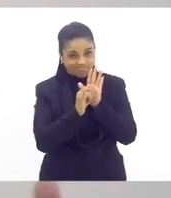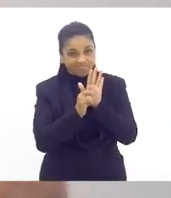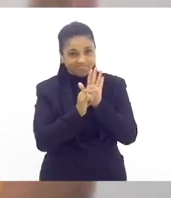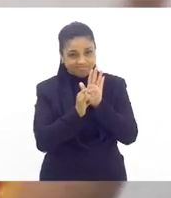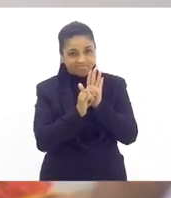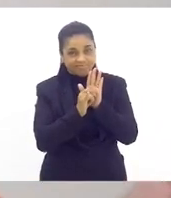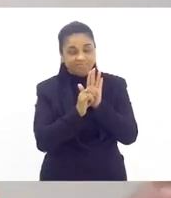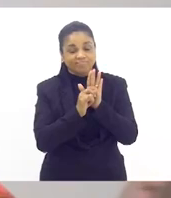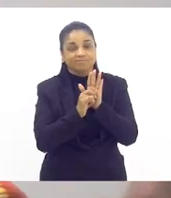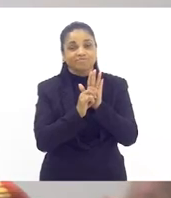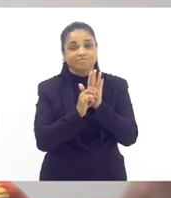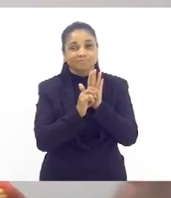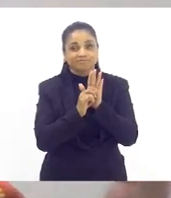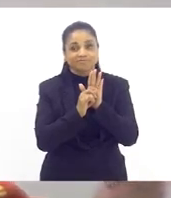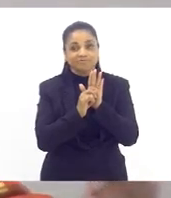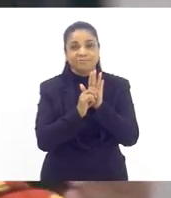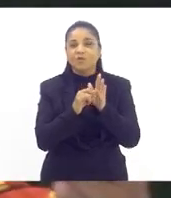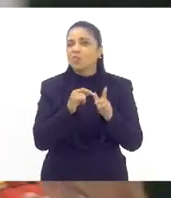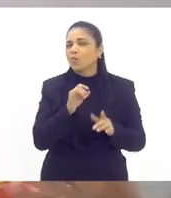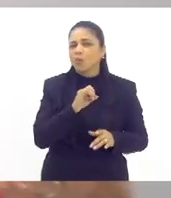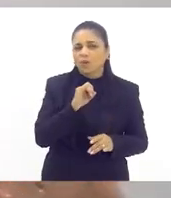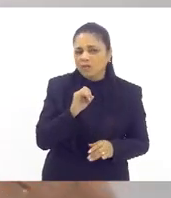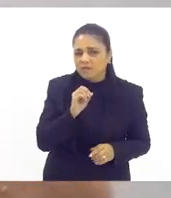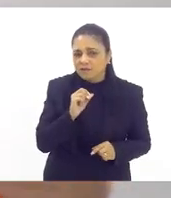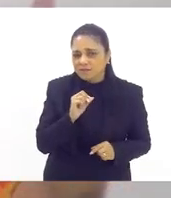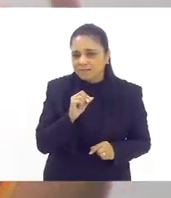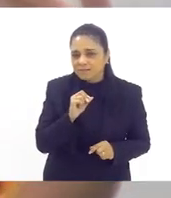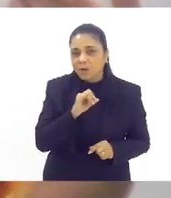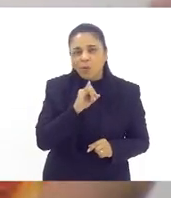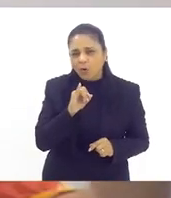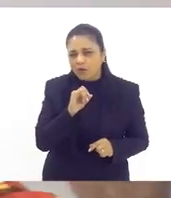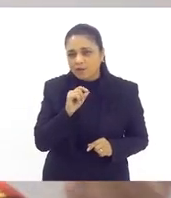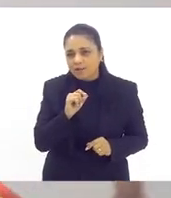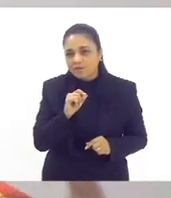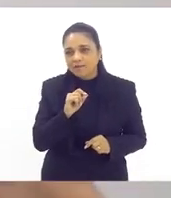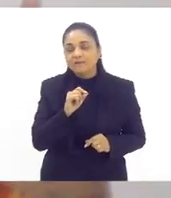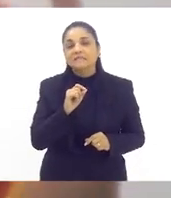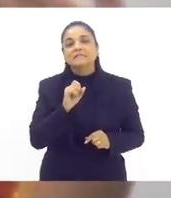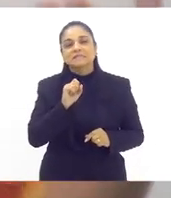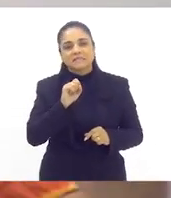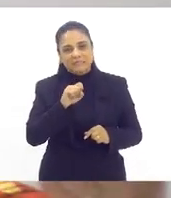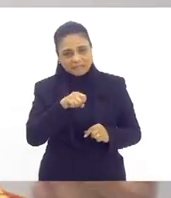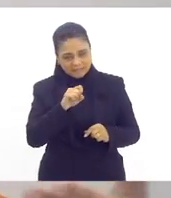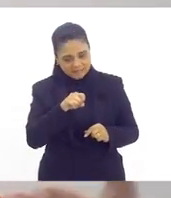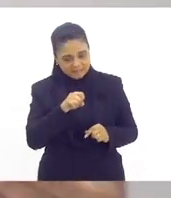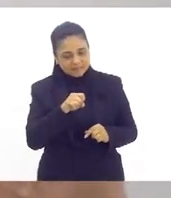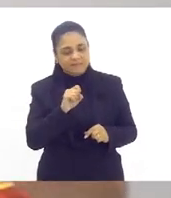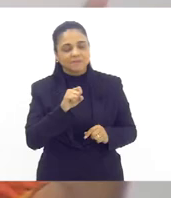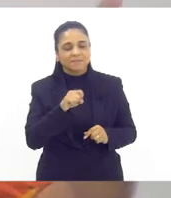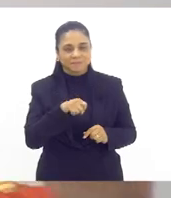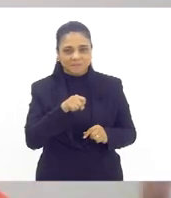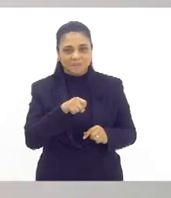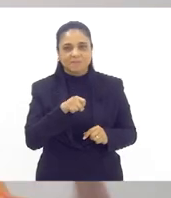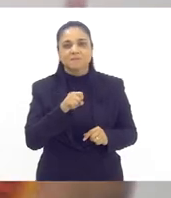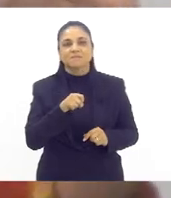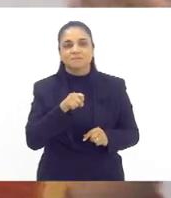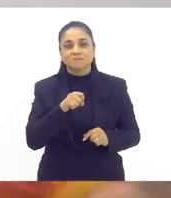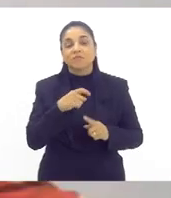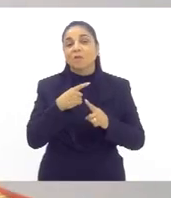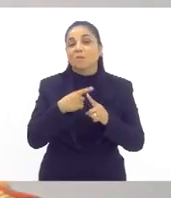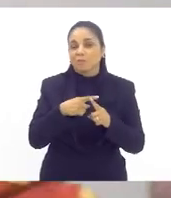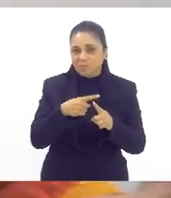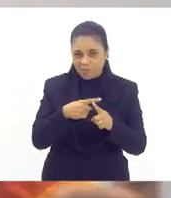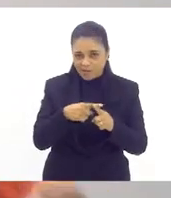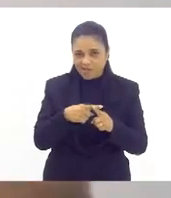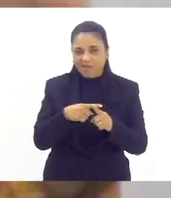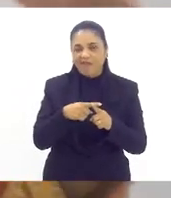porque tão Oi filho Sim porque sim porque